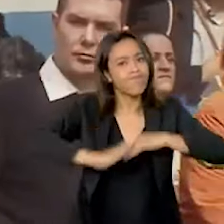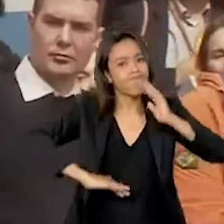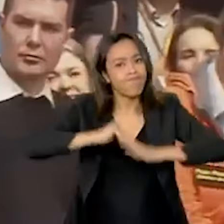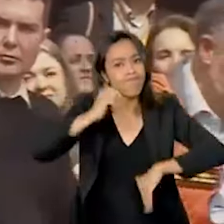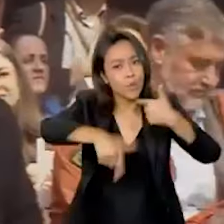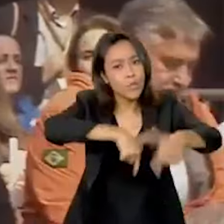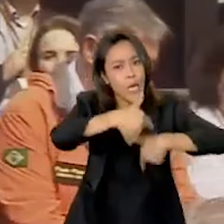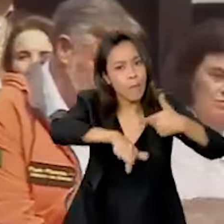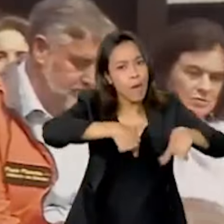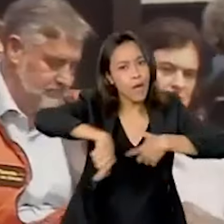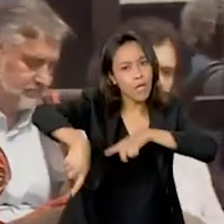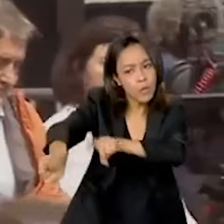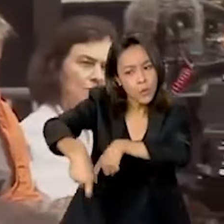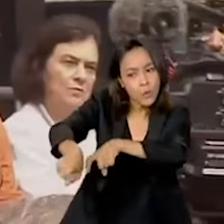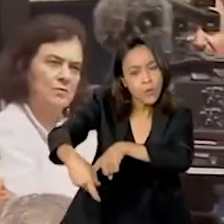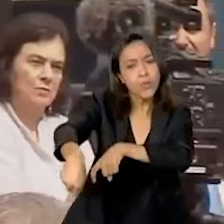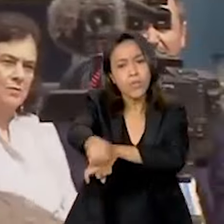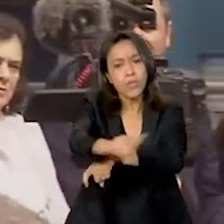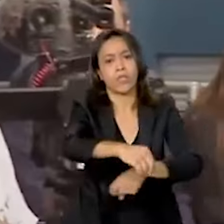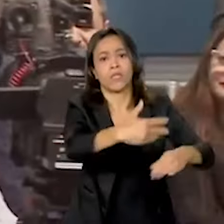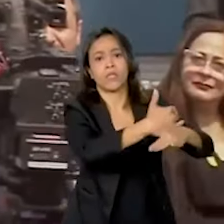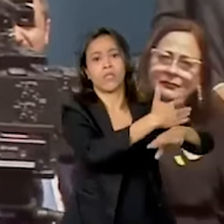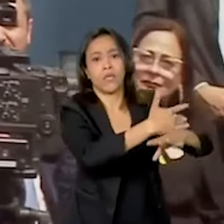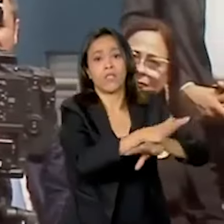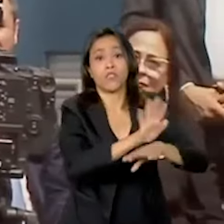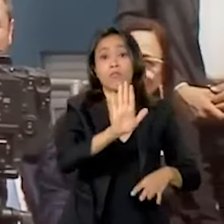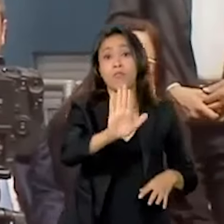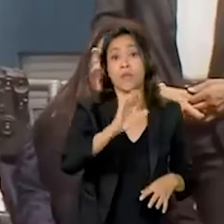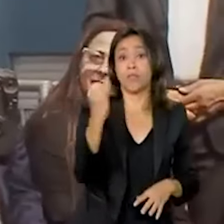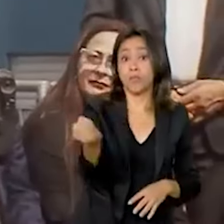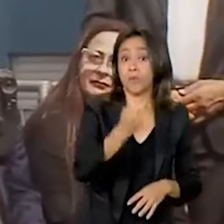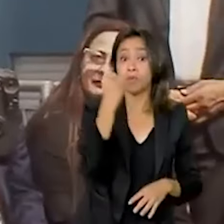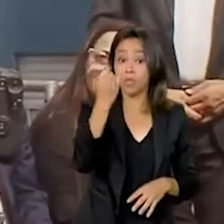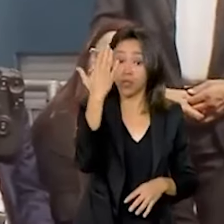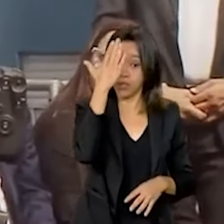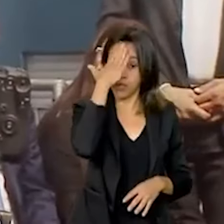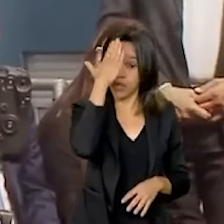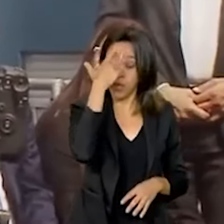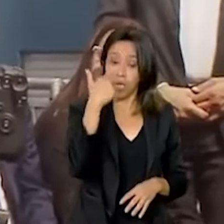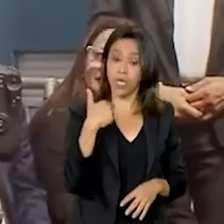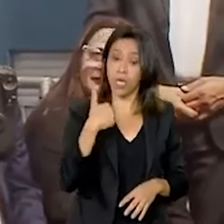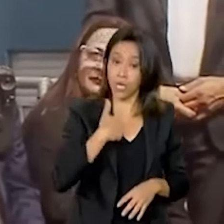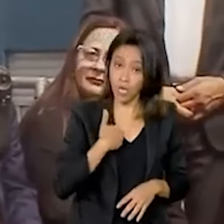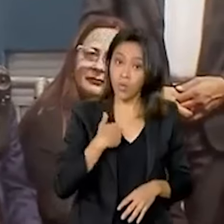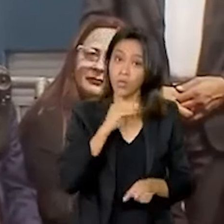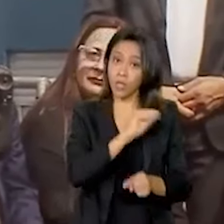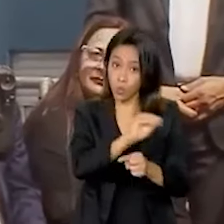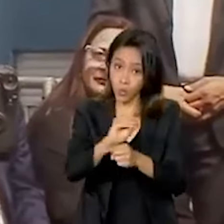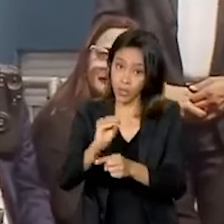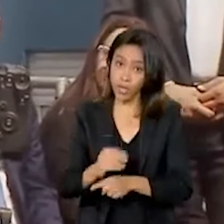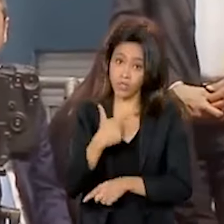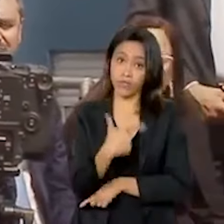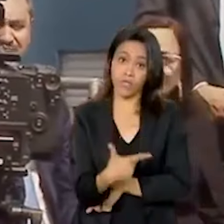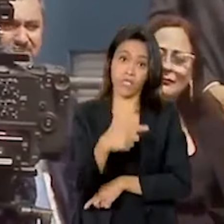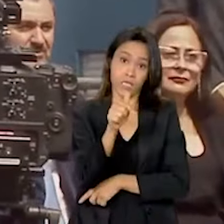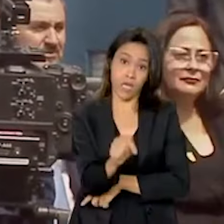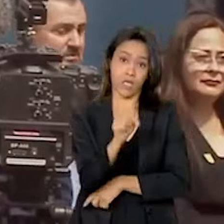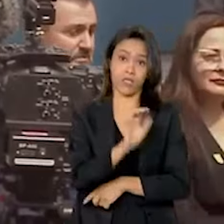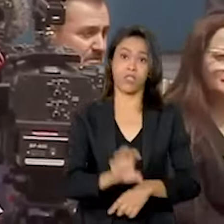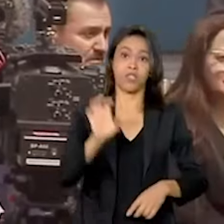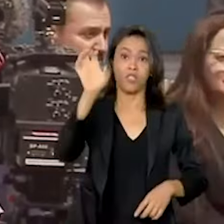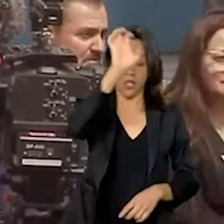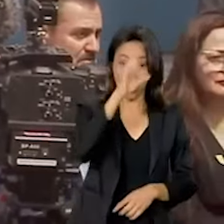agricultura como na cidade. Mas é importante a gente saber que eu tenho que cuidar de 27 estados. Eu